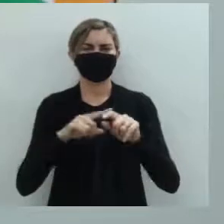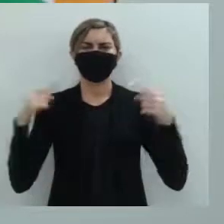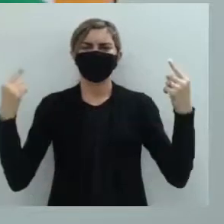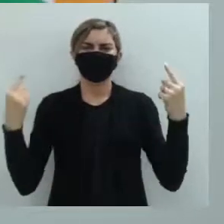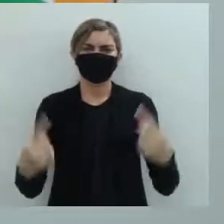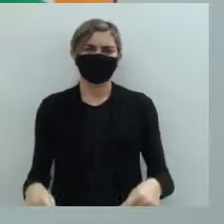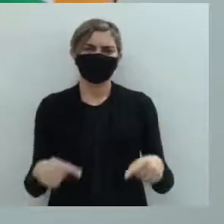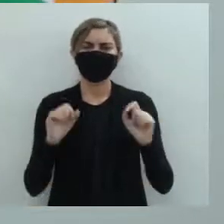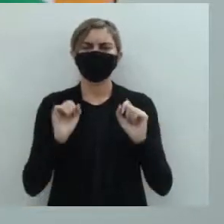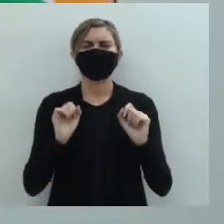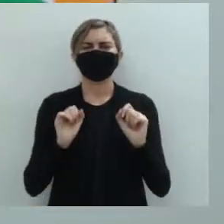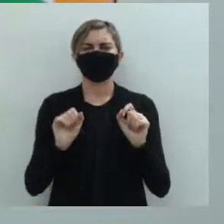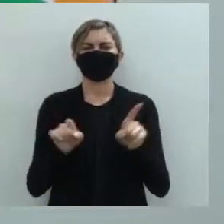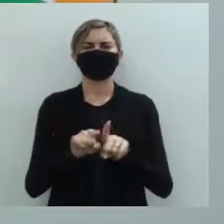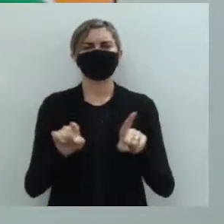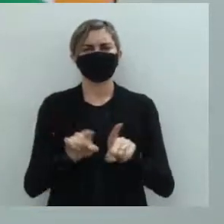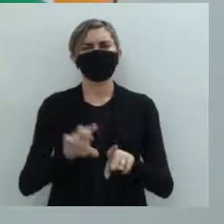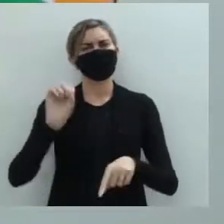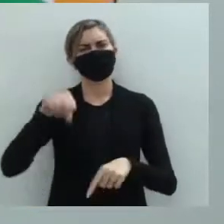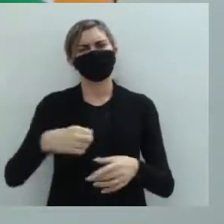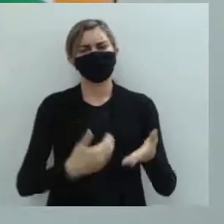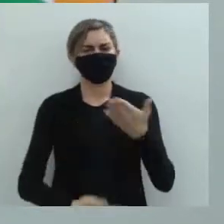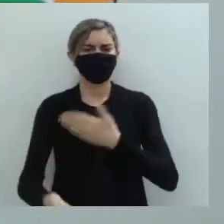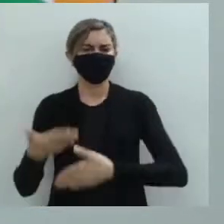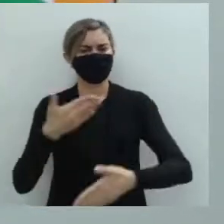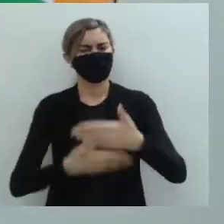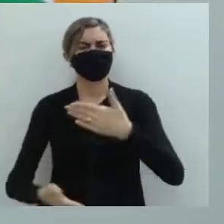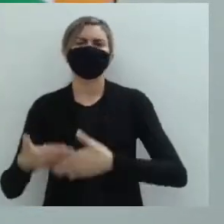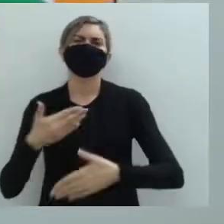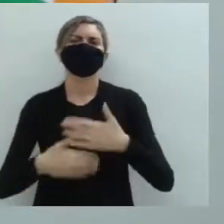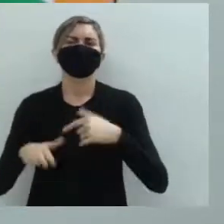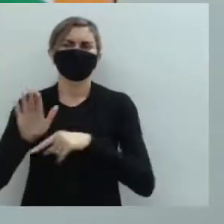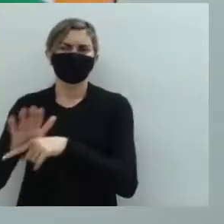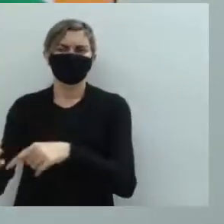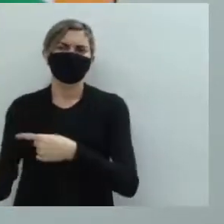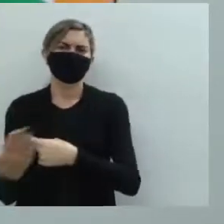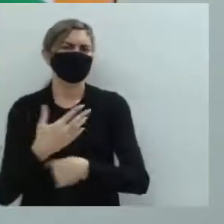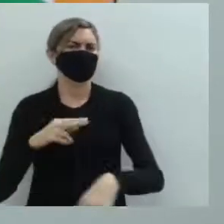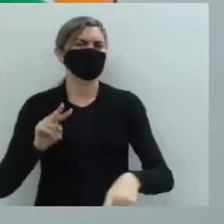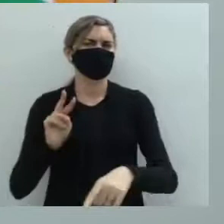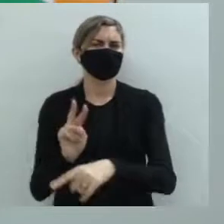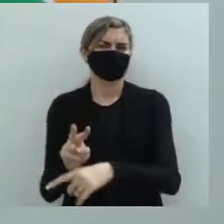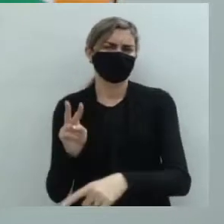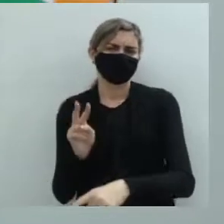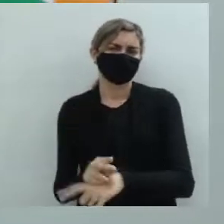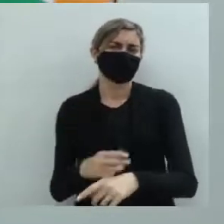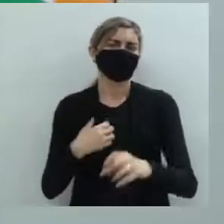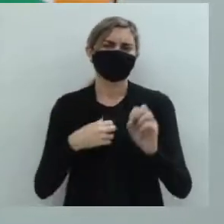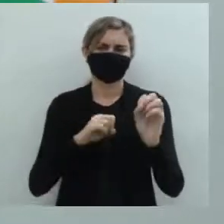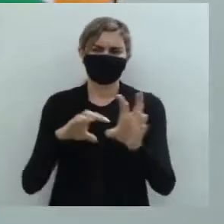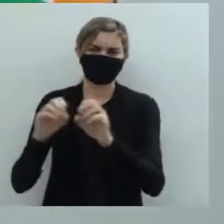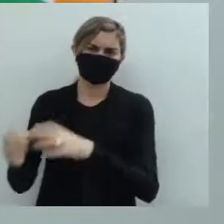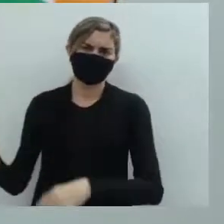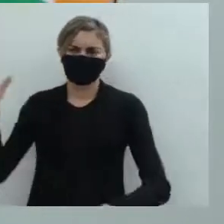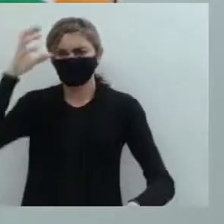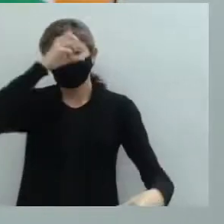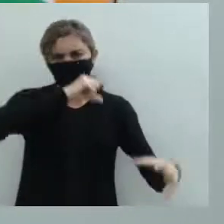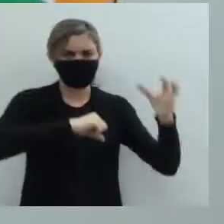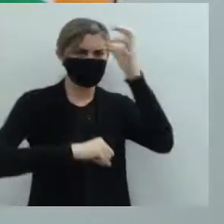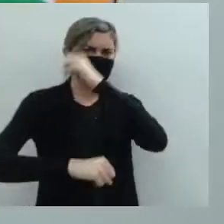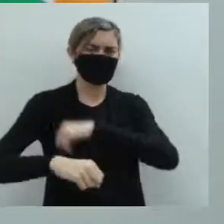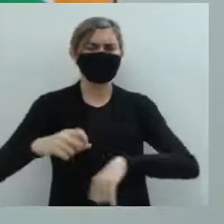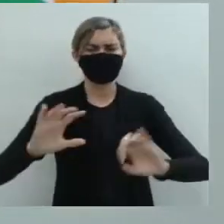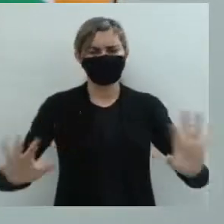ele pode ser sim um espaço colaborativo, onde as pessoas se ajudam, se protegem, elas ensinam, elas aprendem. Nós temos